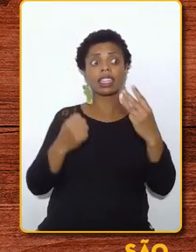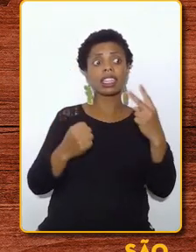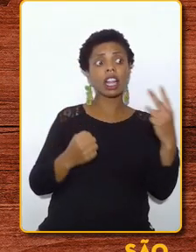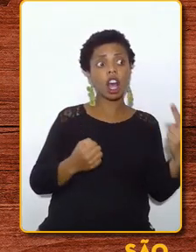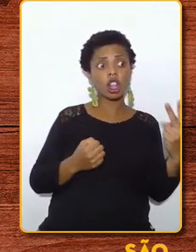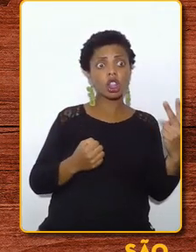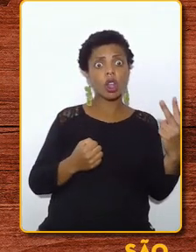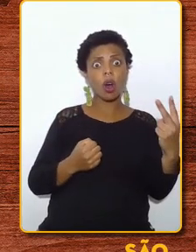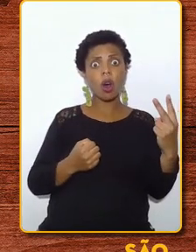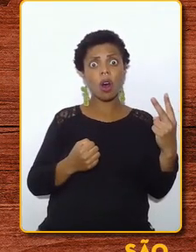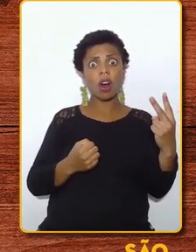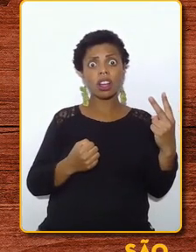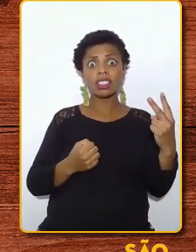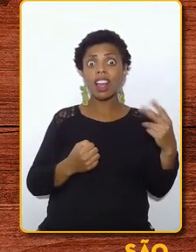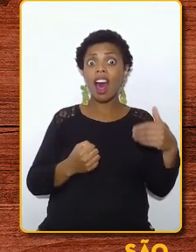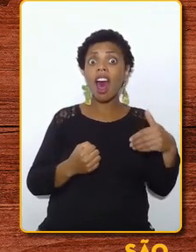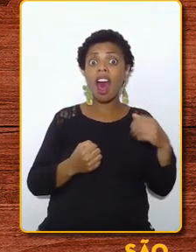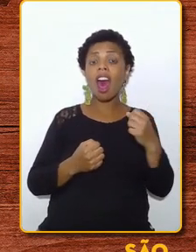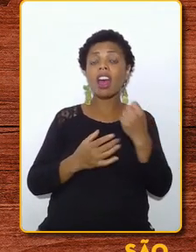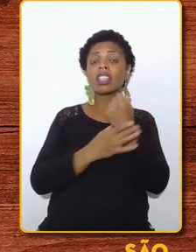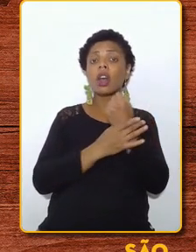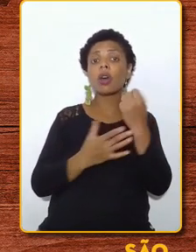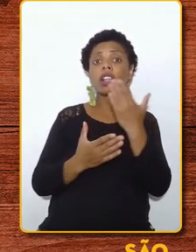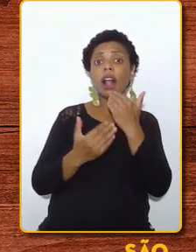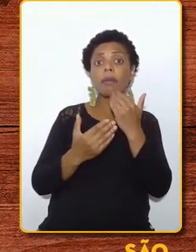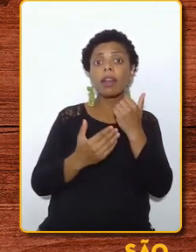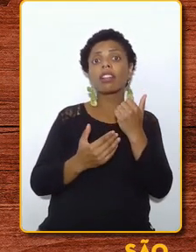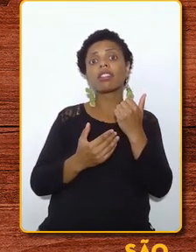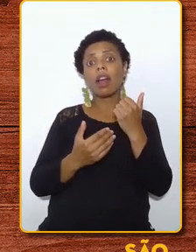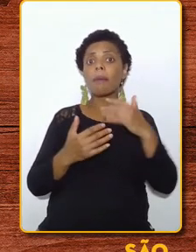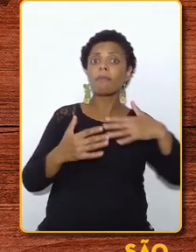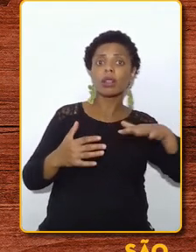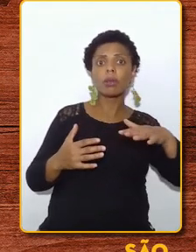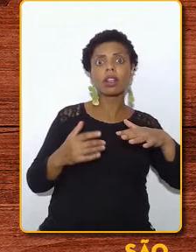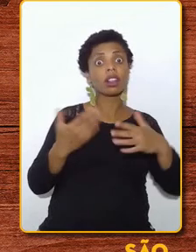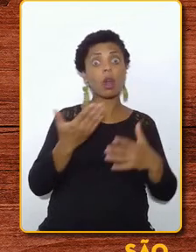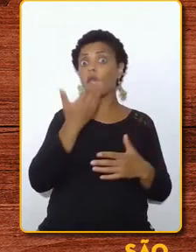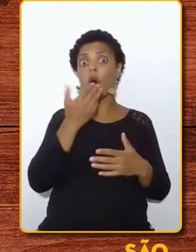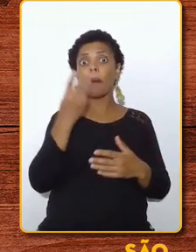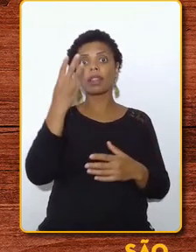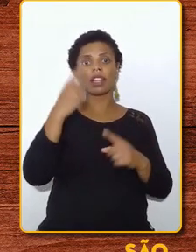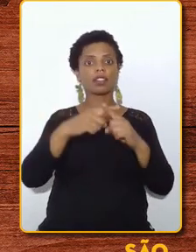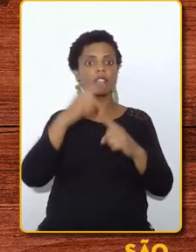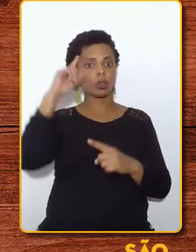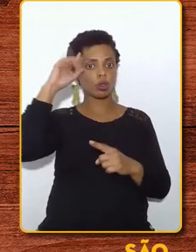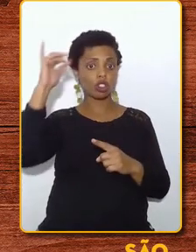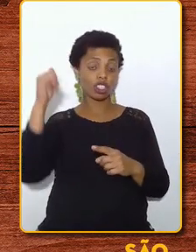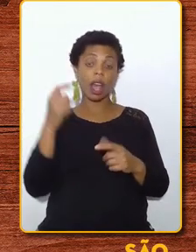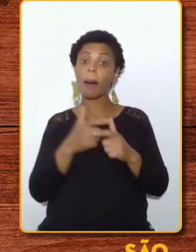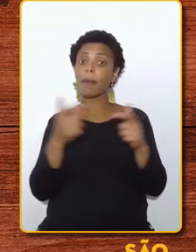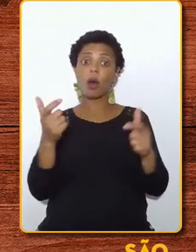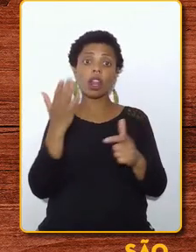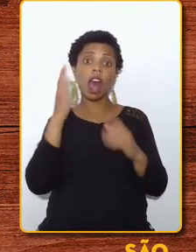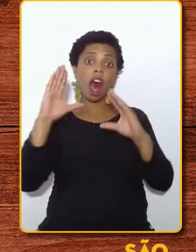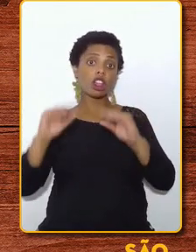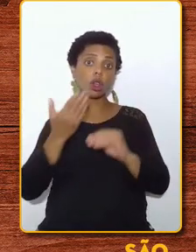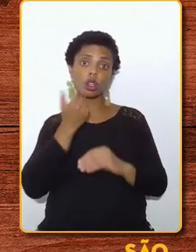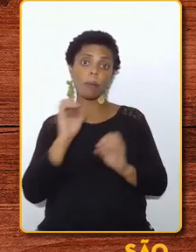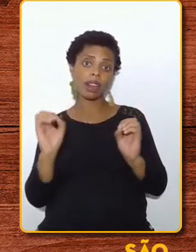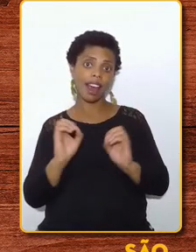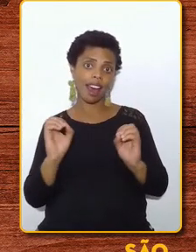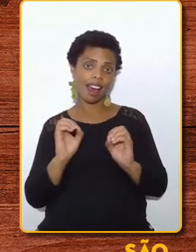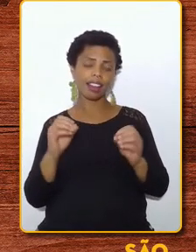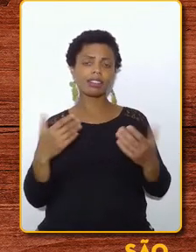dia. Não come 3 refeições. Deixa, em geral, de jantar. Né? E